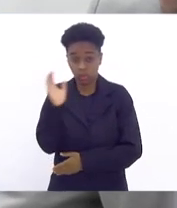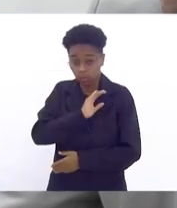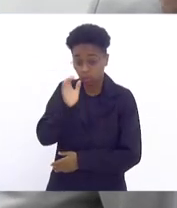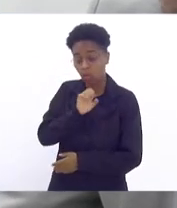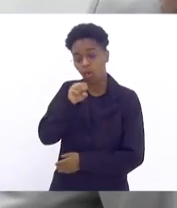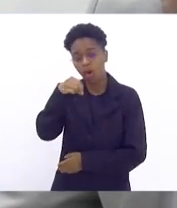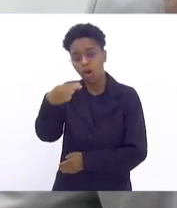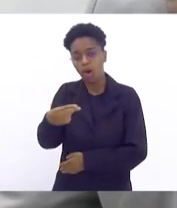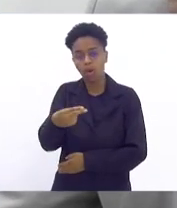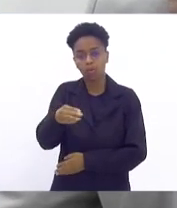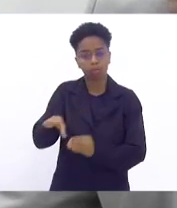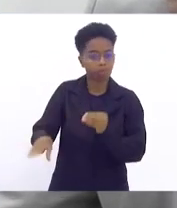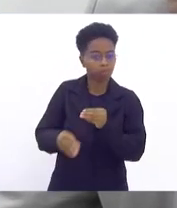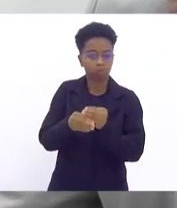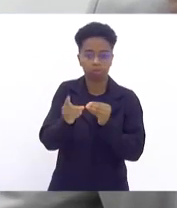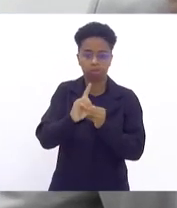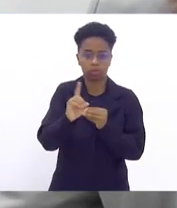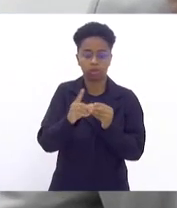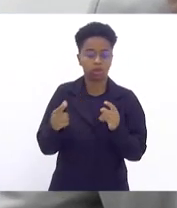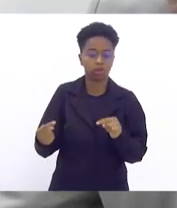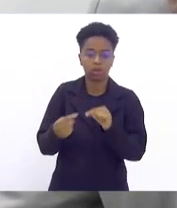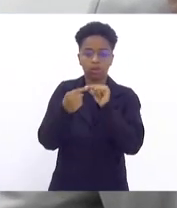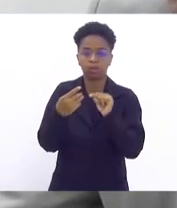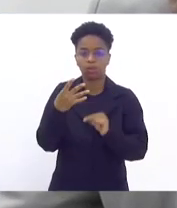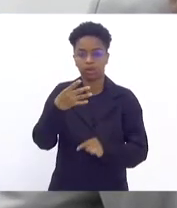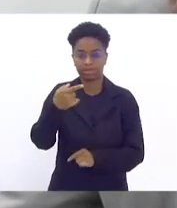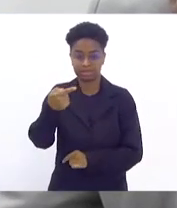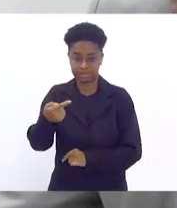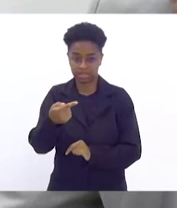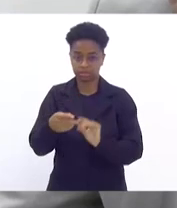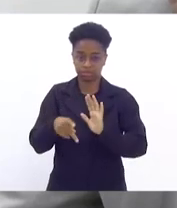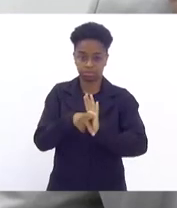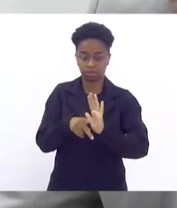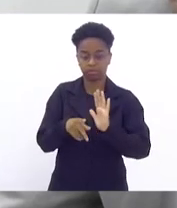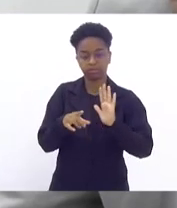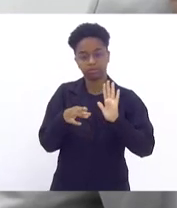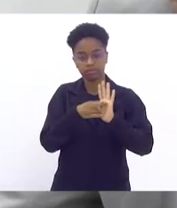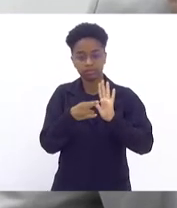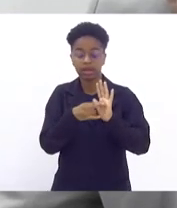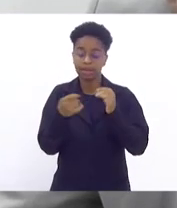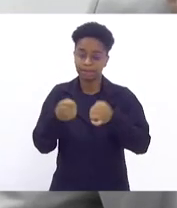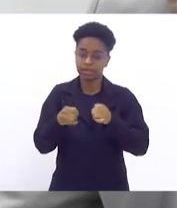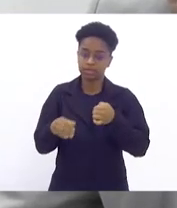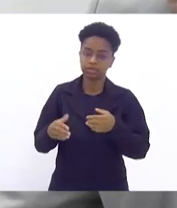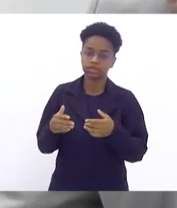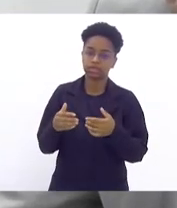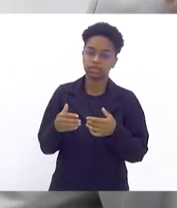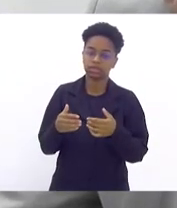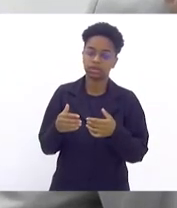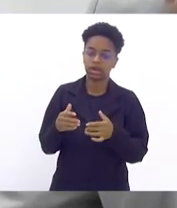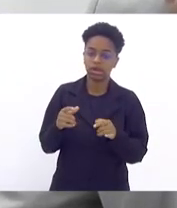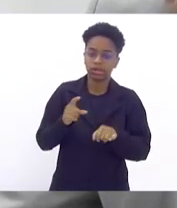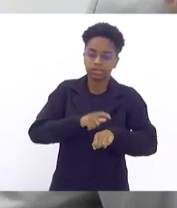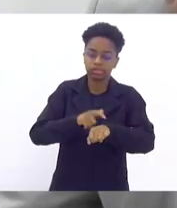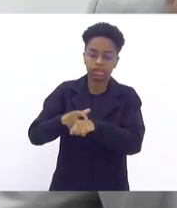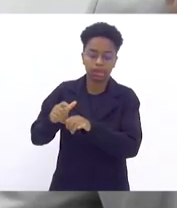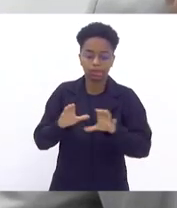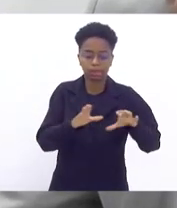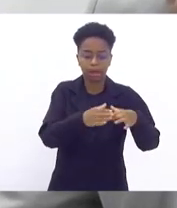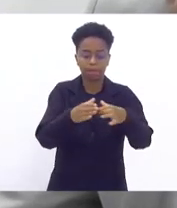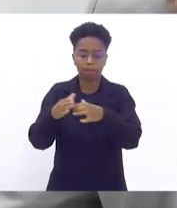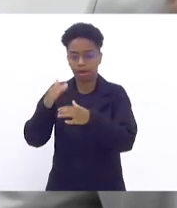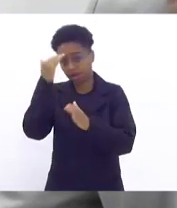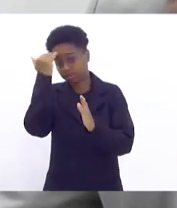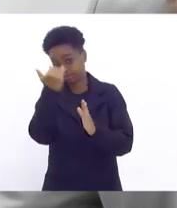na pauta conforme 47 do Regimento eles precisam necessariamente tem pelo menos o tempo das comissões E aí